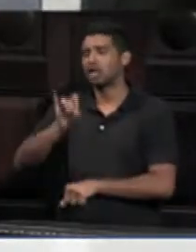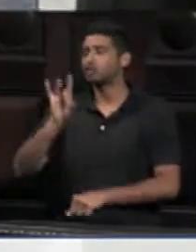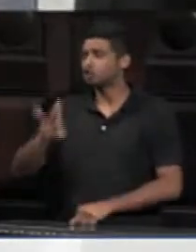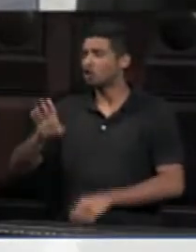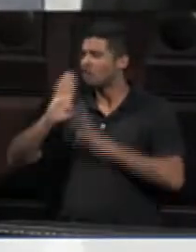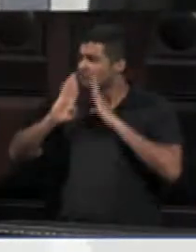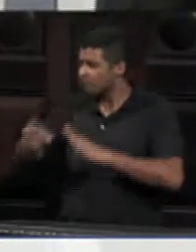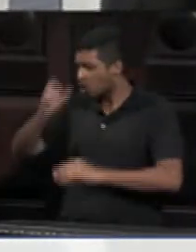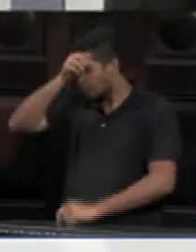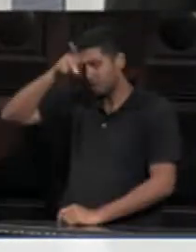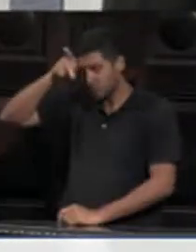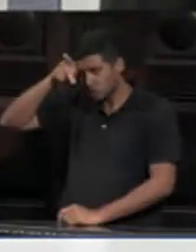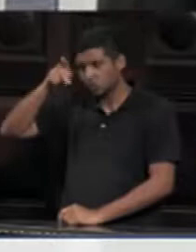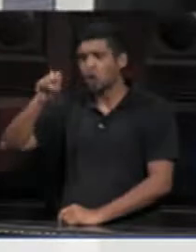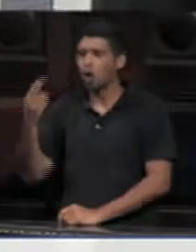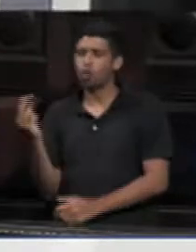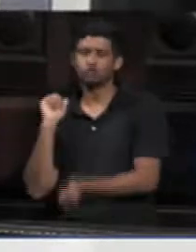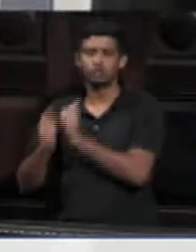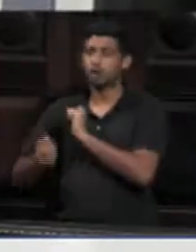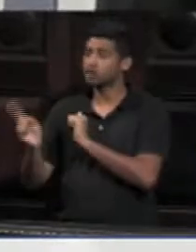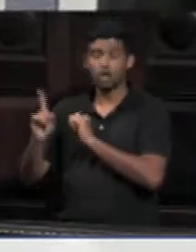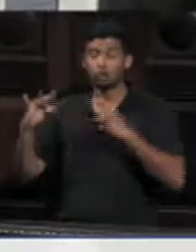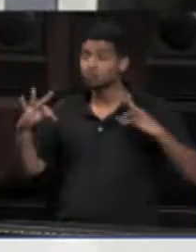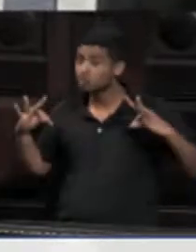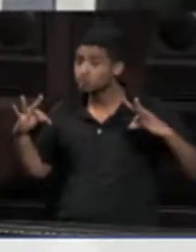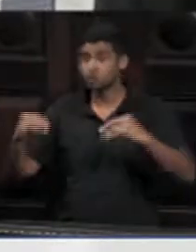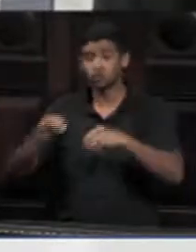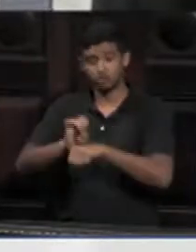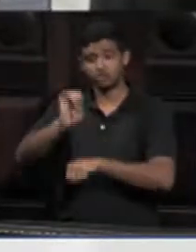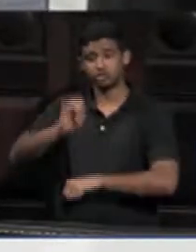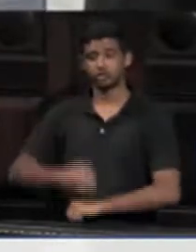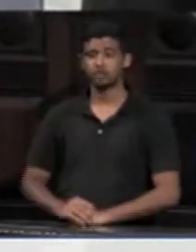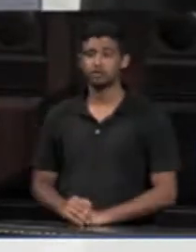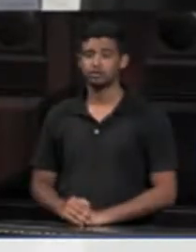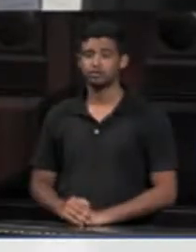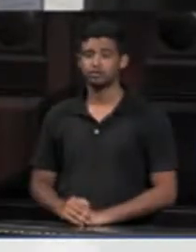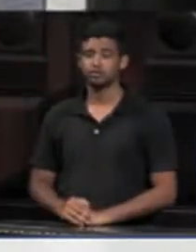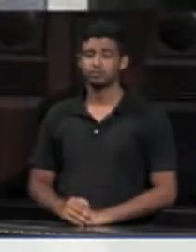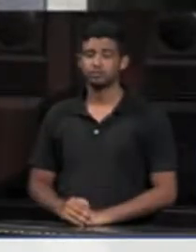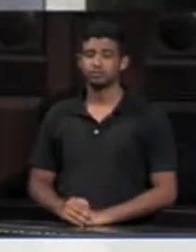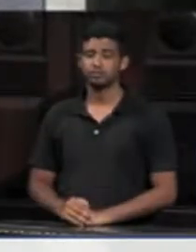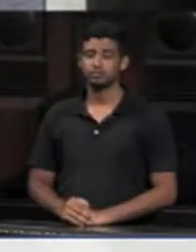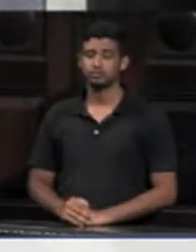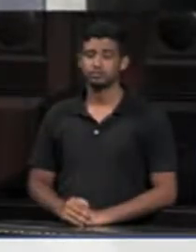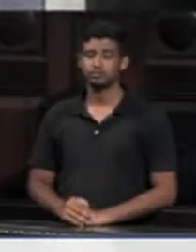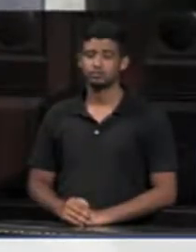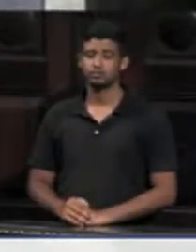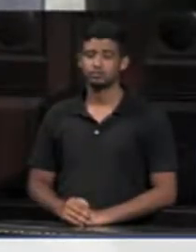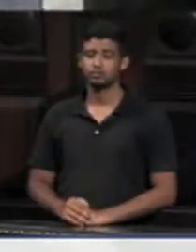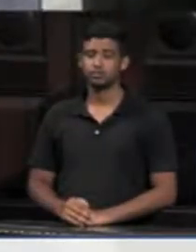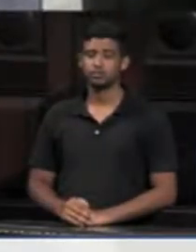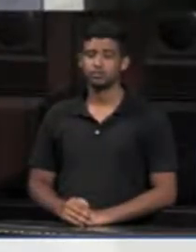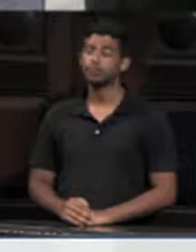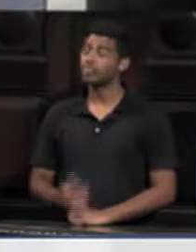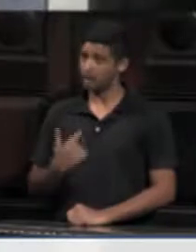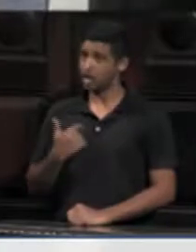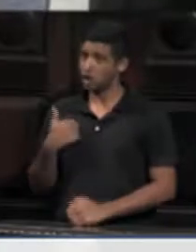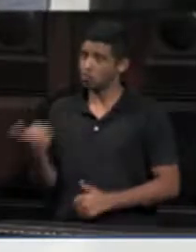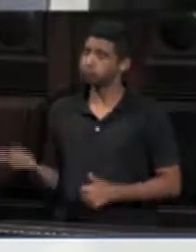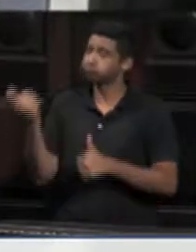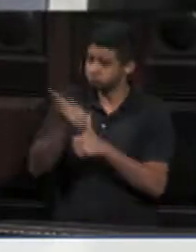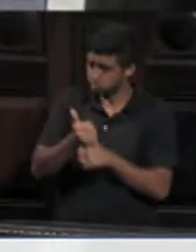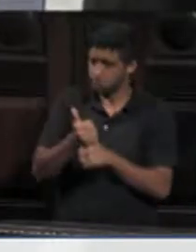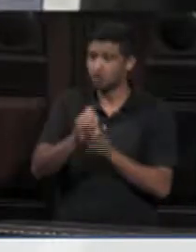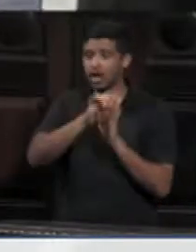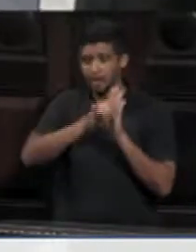mas de todo o desenvolvimento econômico do nosso Estado. Queria emitir aqui meu parecer. O parecer é favorável às emendas